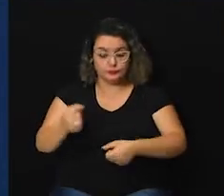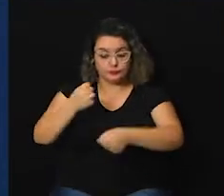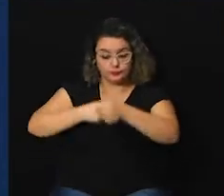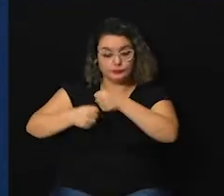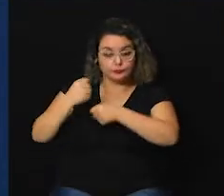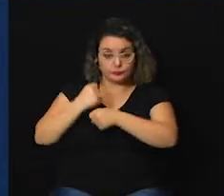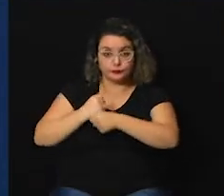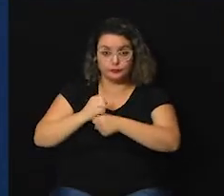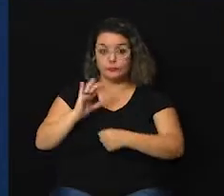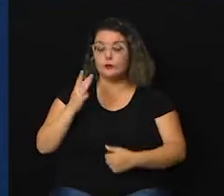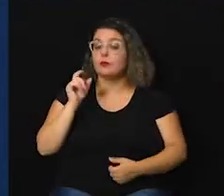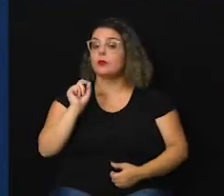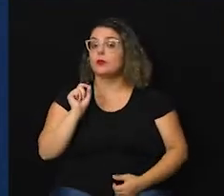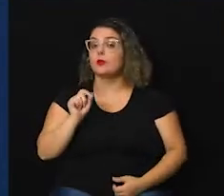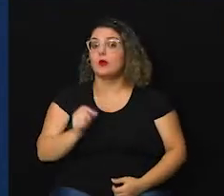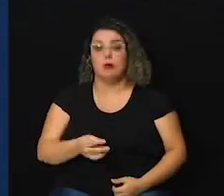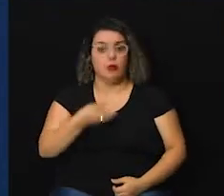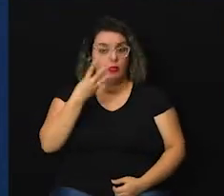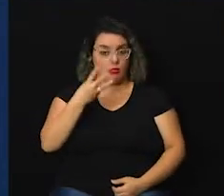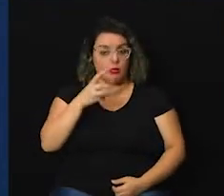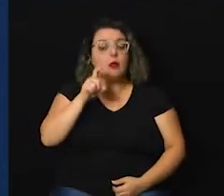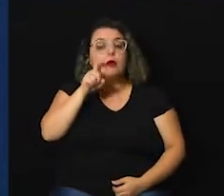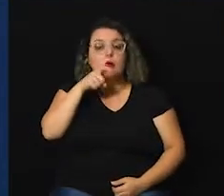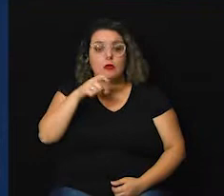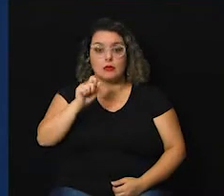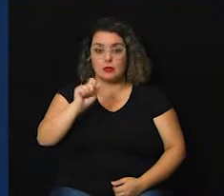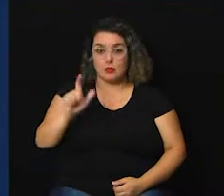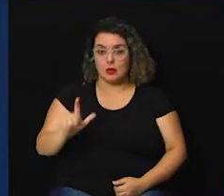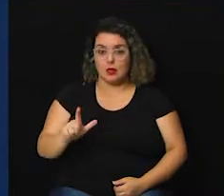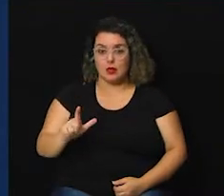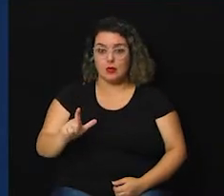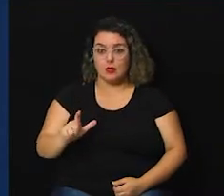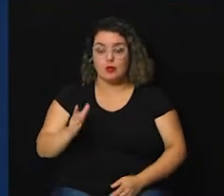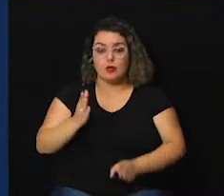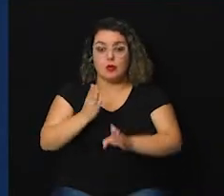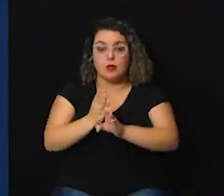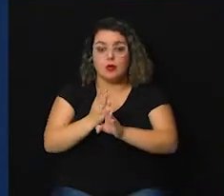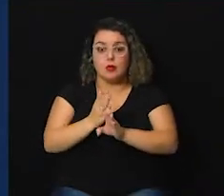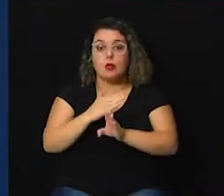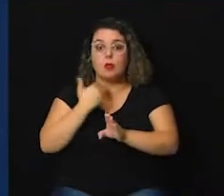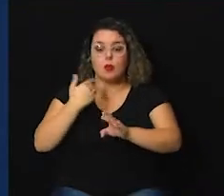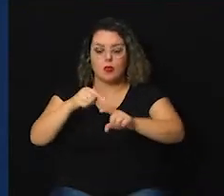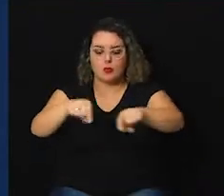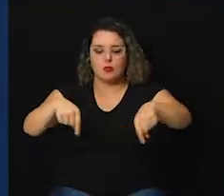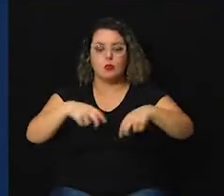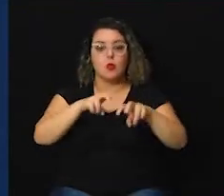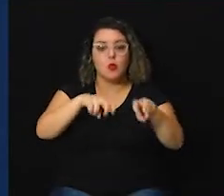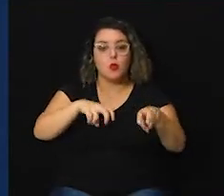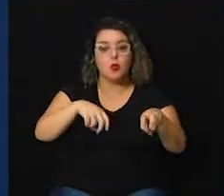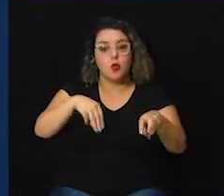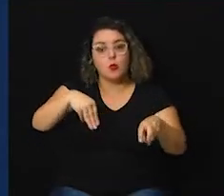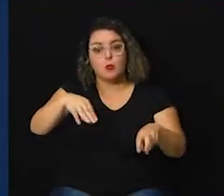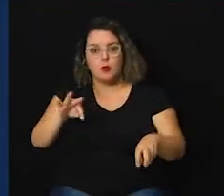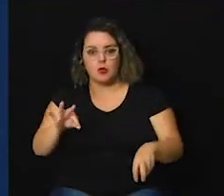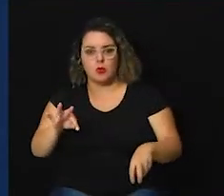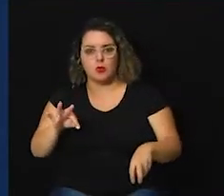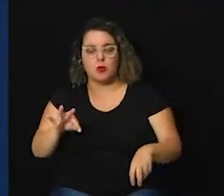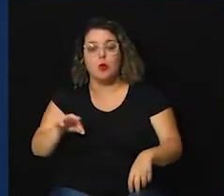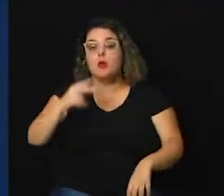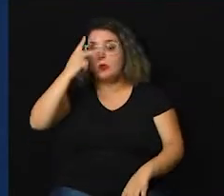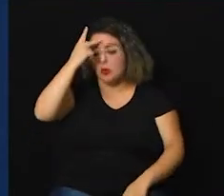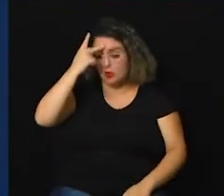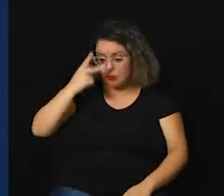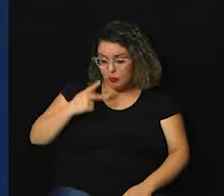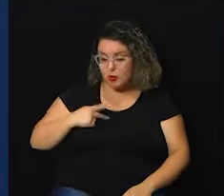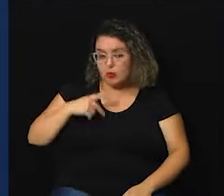ano aconteceu o seguinte: 3 araras azuis foram encontradas mortas em uma fazenda em Mato Grosso do Sul pelo